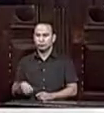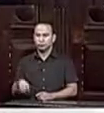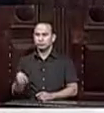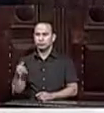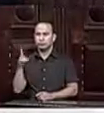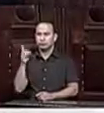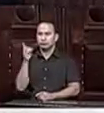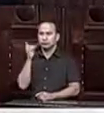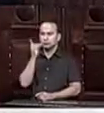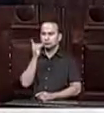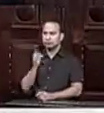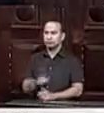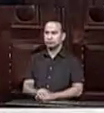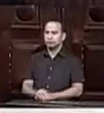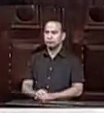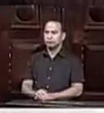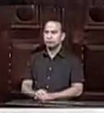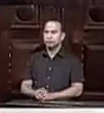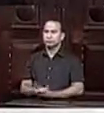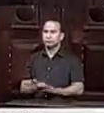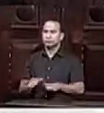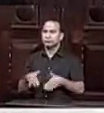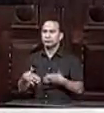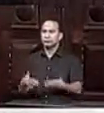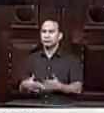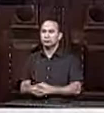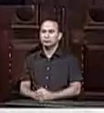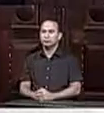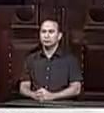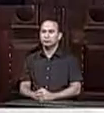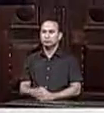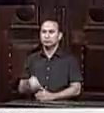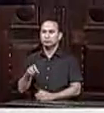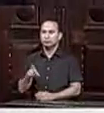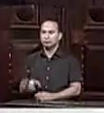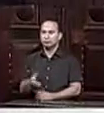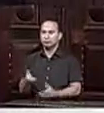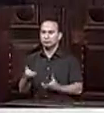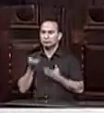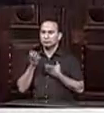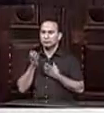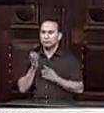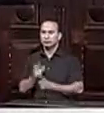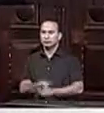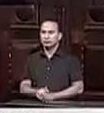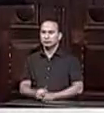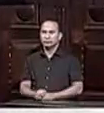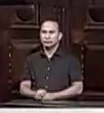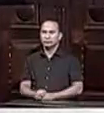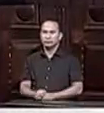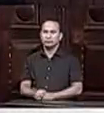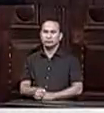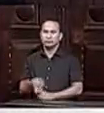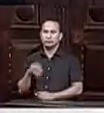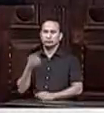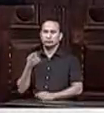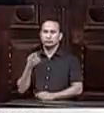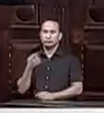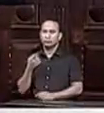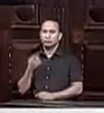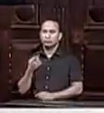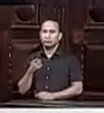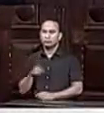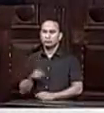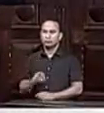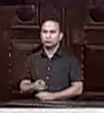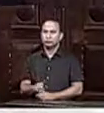do Congresso. E, concomitantemente, querem criar um fundo